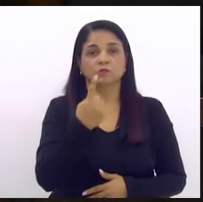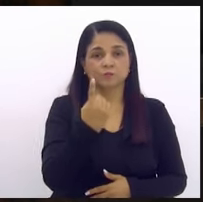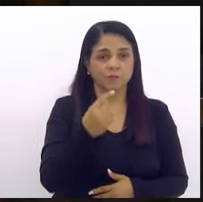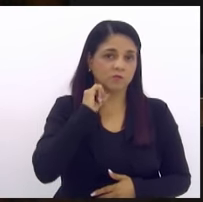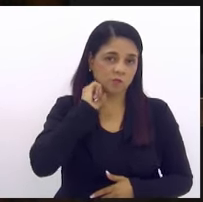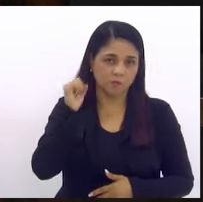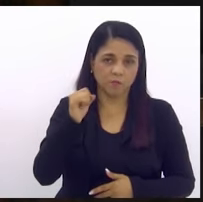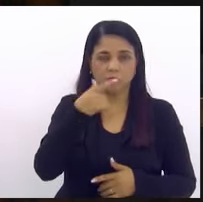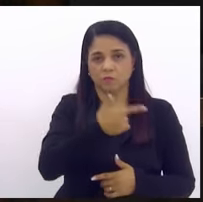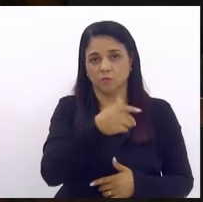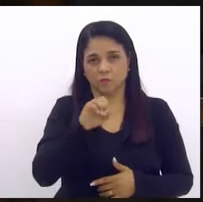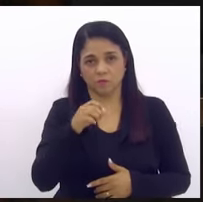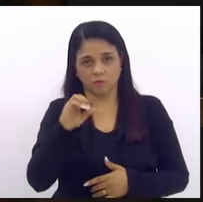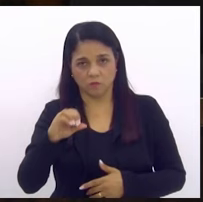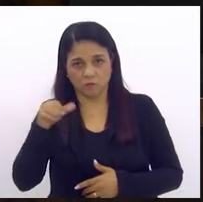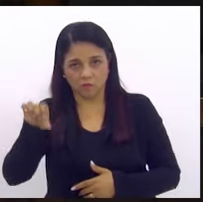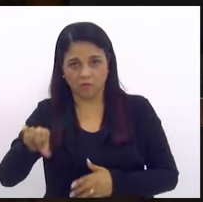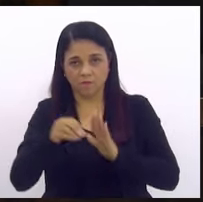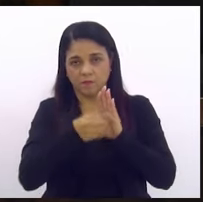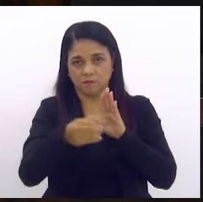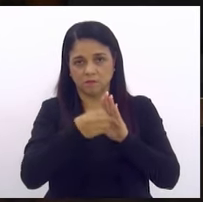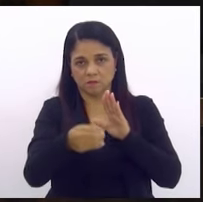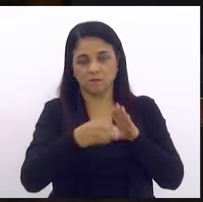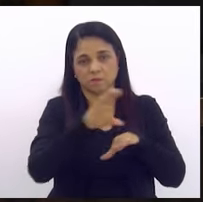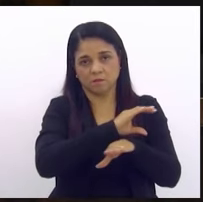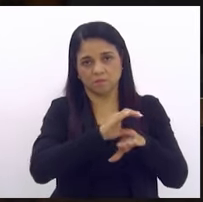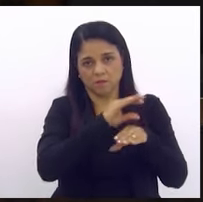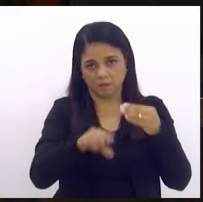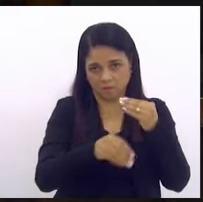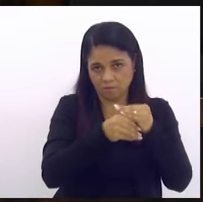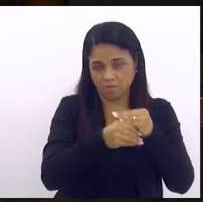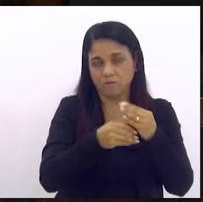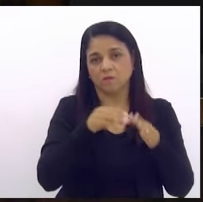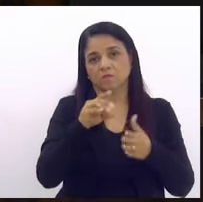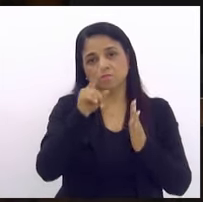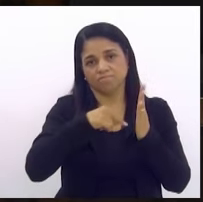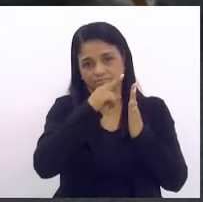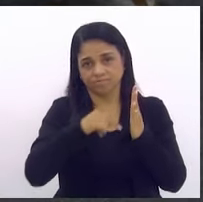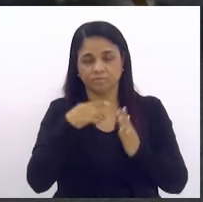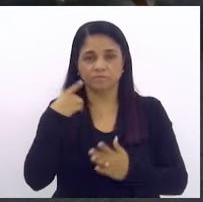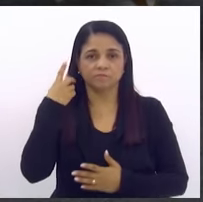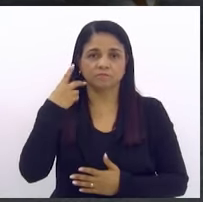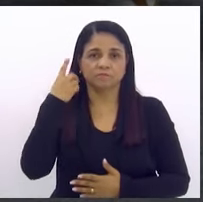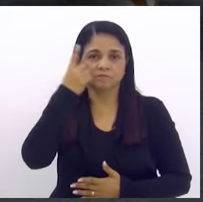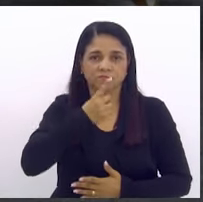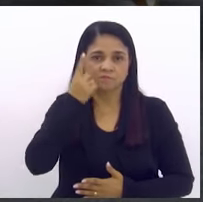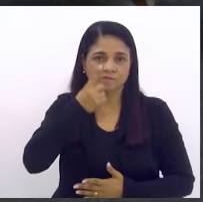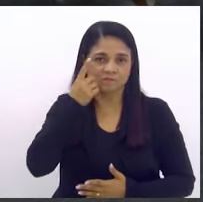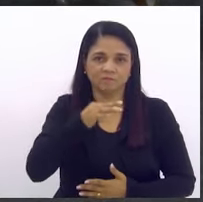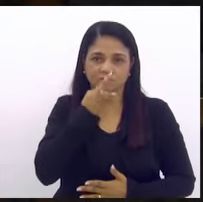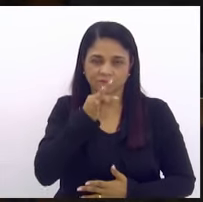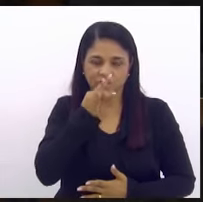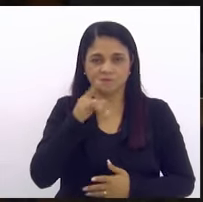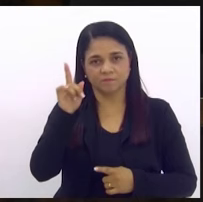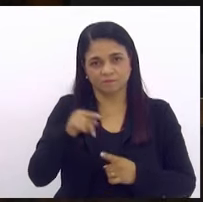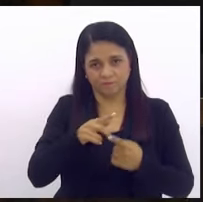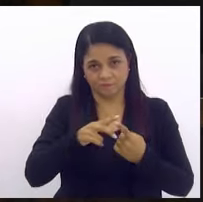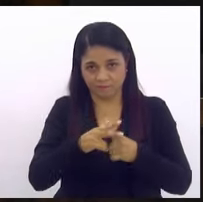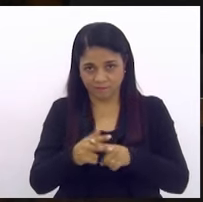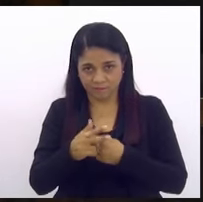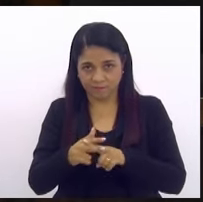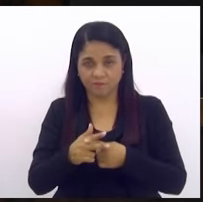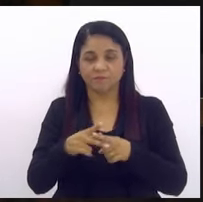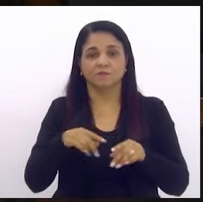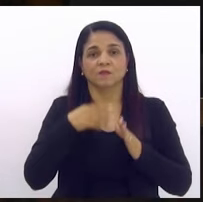de abril de 2009, pendendo de parecer da Comissão de Emendas Constitucionais e Vetos, Jorge Felipe Neto. Pela manutenção, presidente. Veto parcial aposto